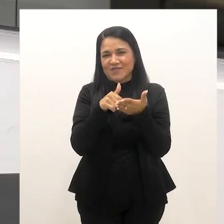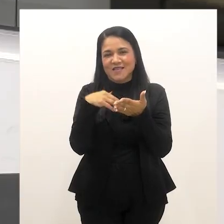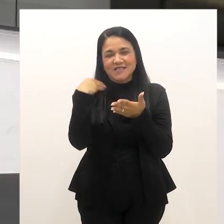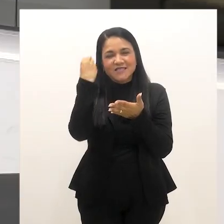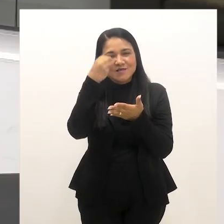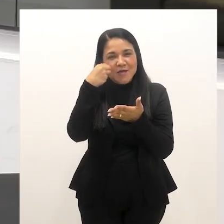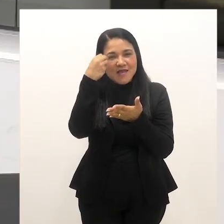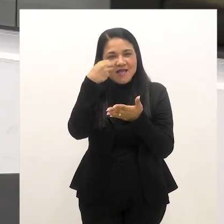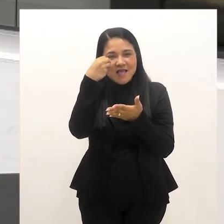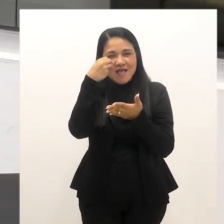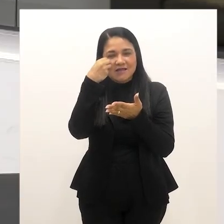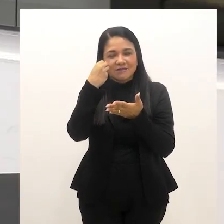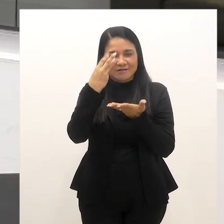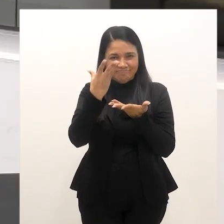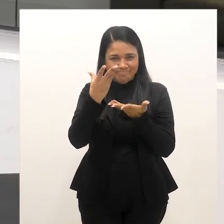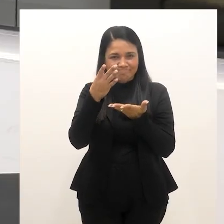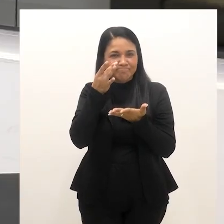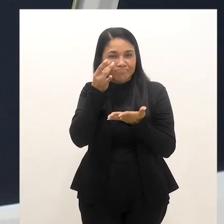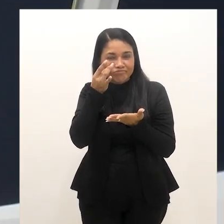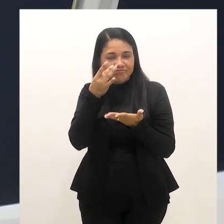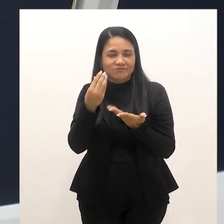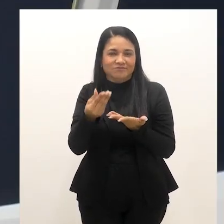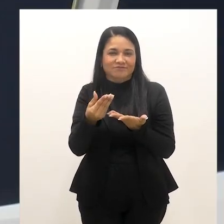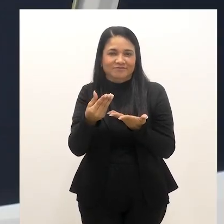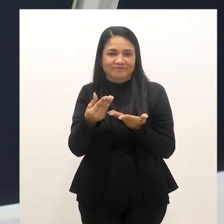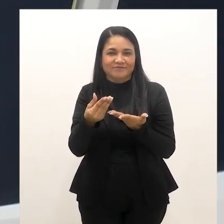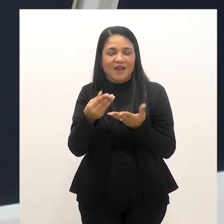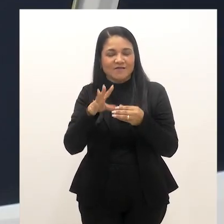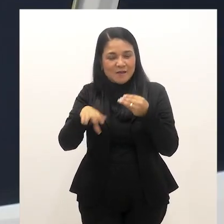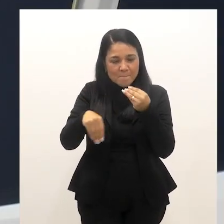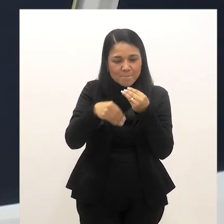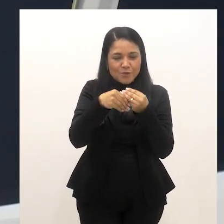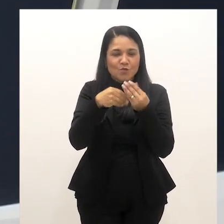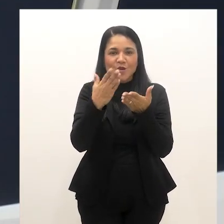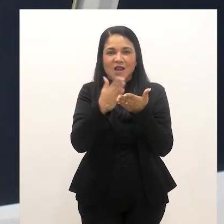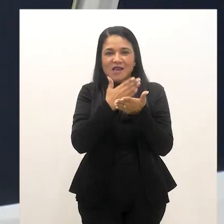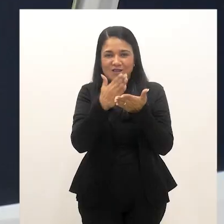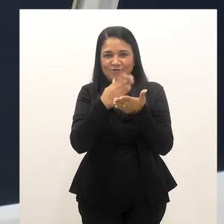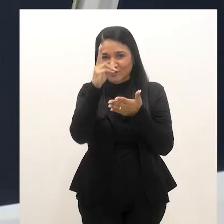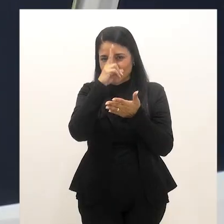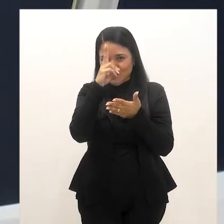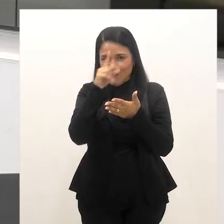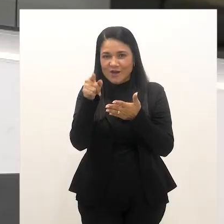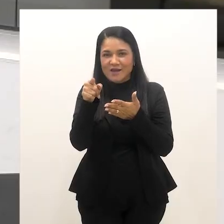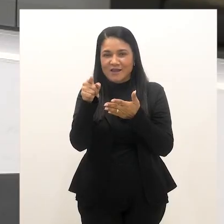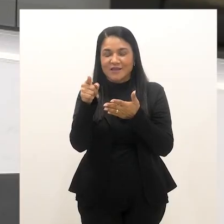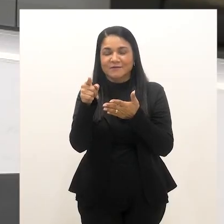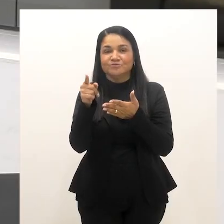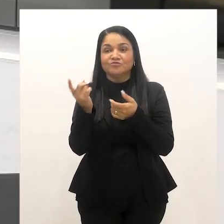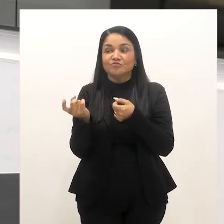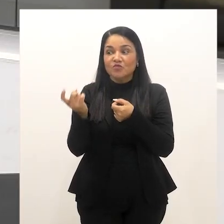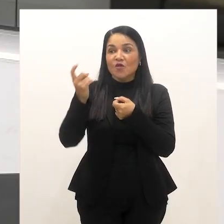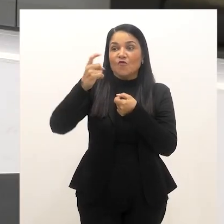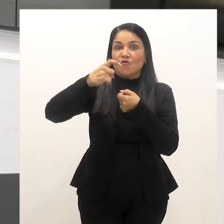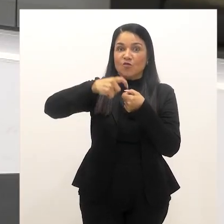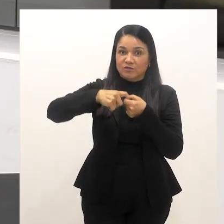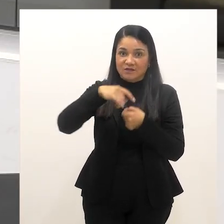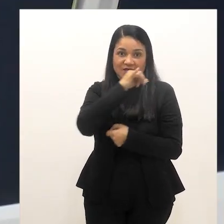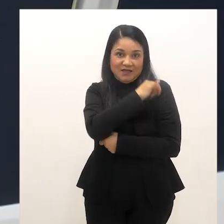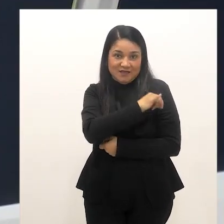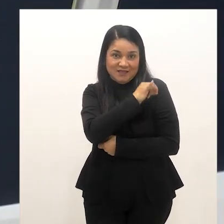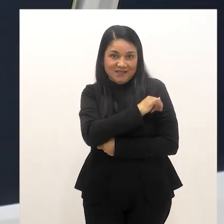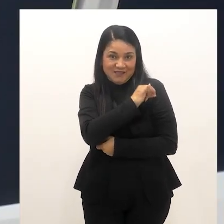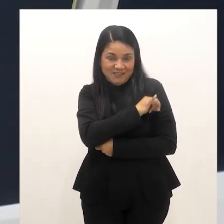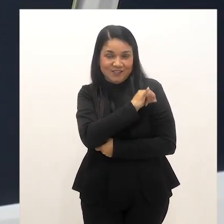lhe trouxe mais inspirações. Isso. E aí você mexeu um pouquinho mais no livro, né? Engrossou ele um pouquinho mais. Aí quando eu voltei